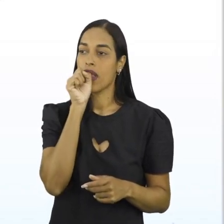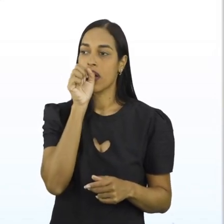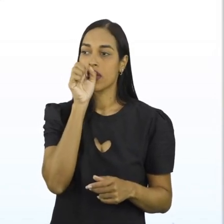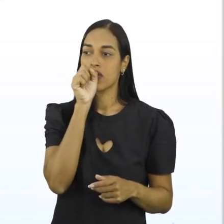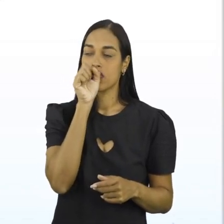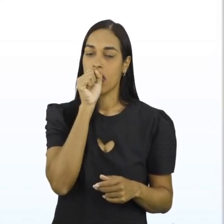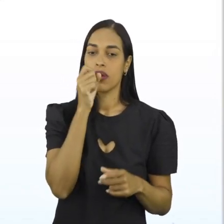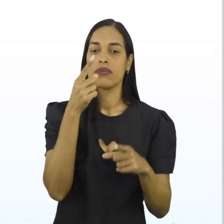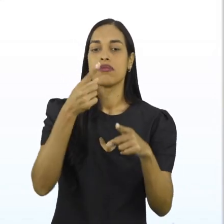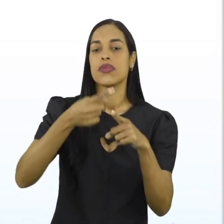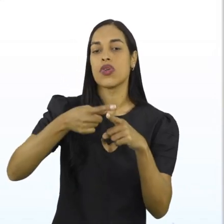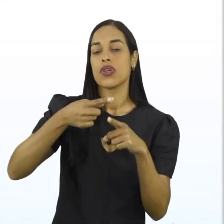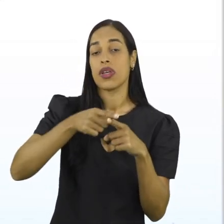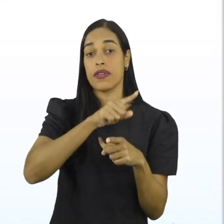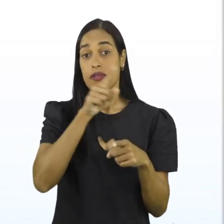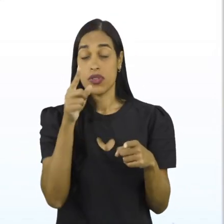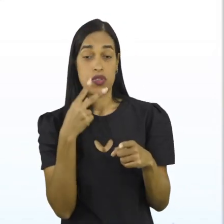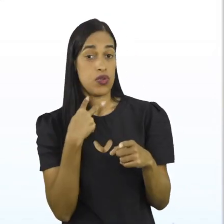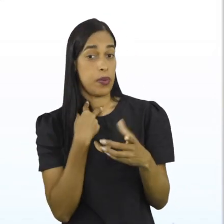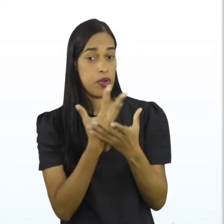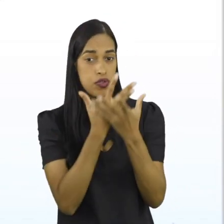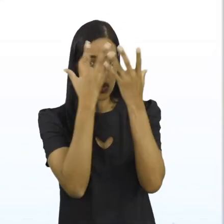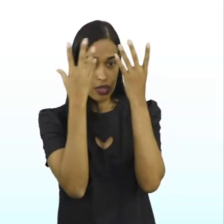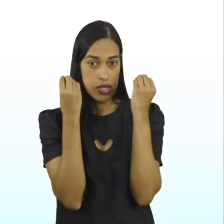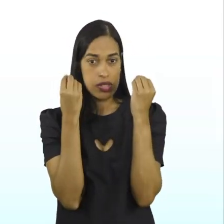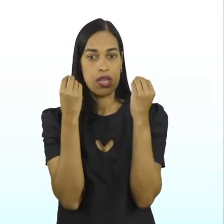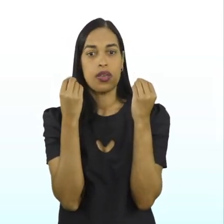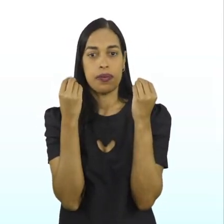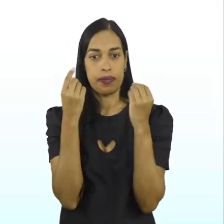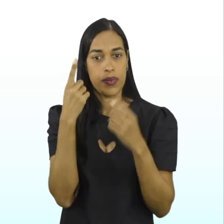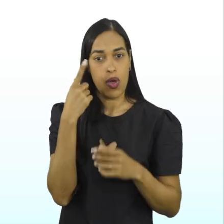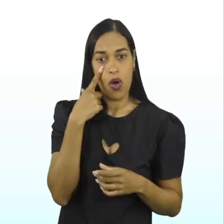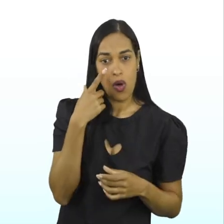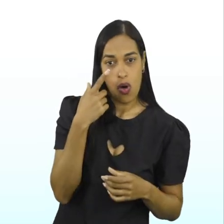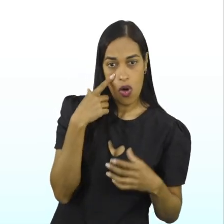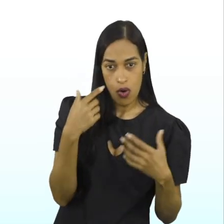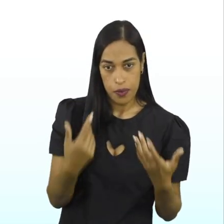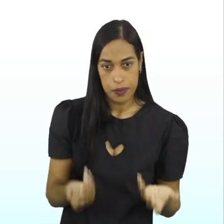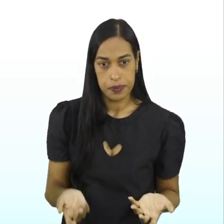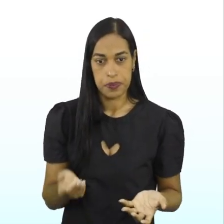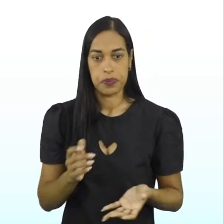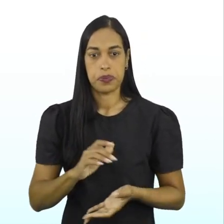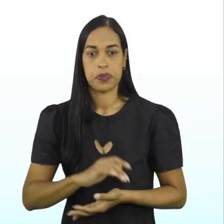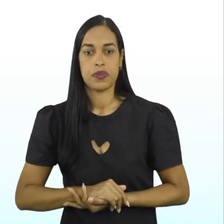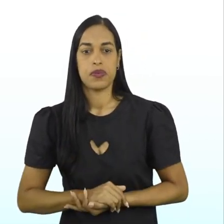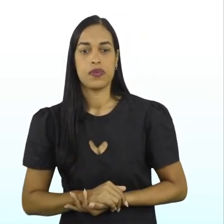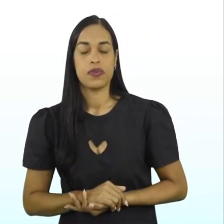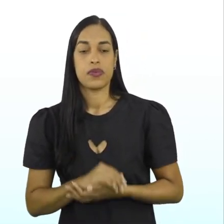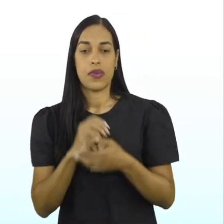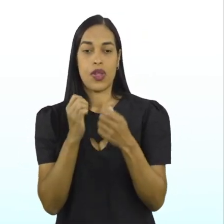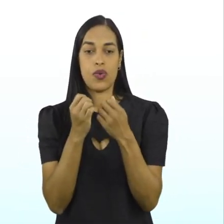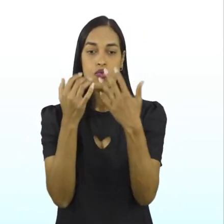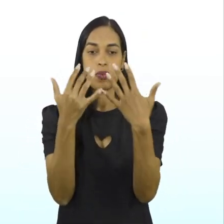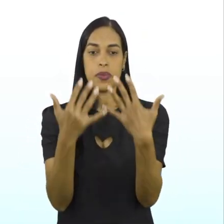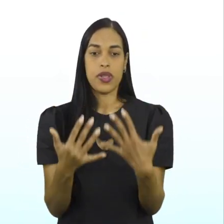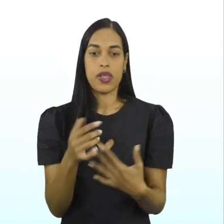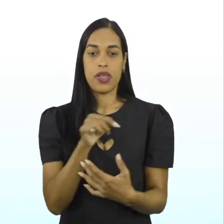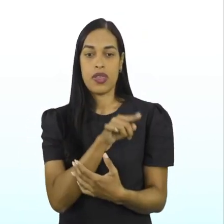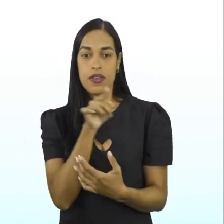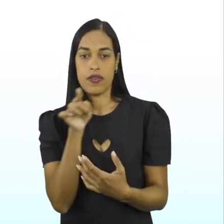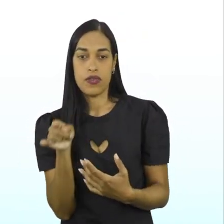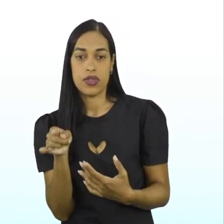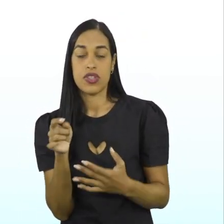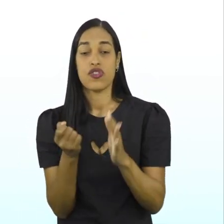Porque o que é que eu quero que vocês não esqueçam mais? Léo, traz para mim, por favor. Ó, é o seguinte. Eu disse a vocês que o complexo de Golgi,